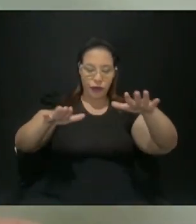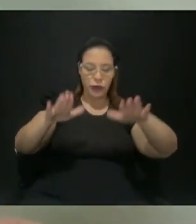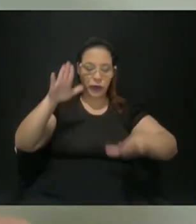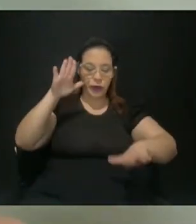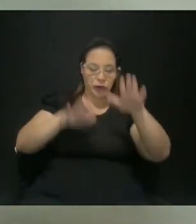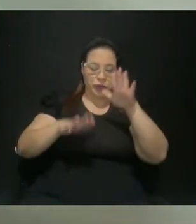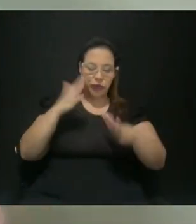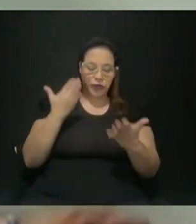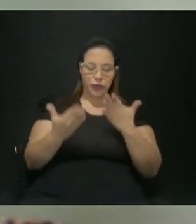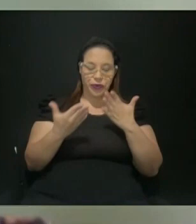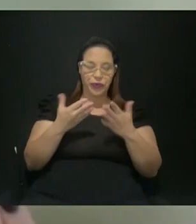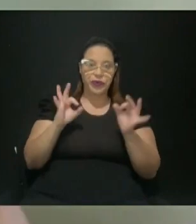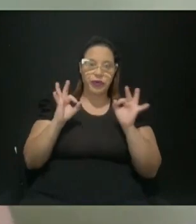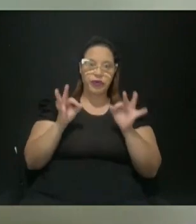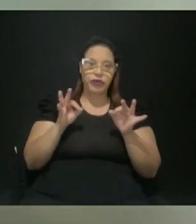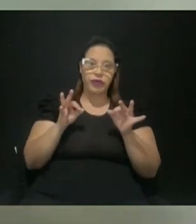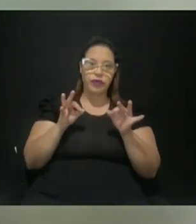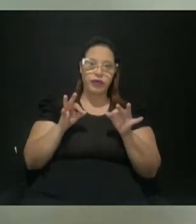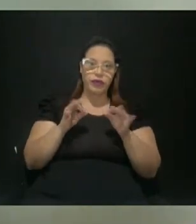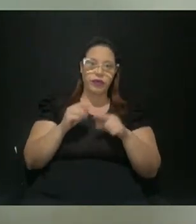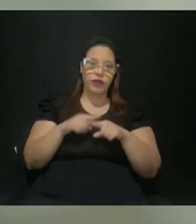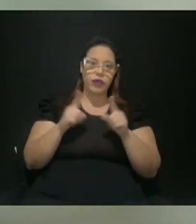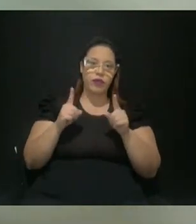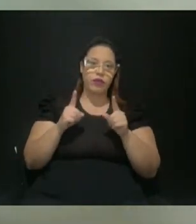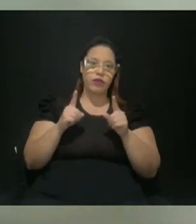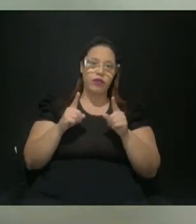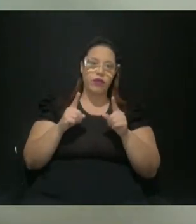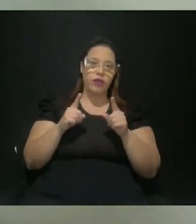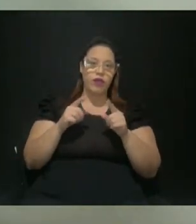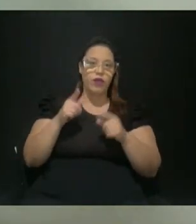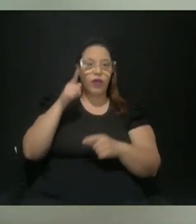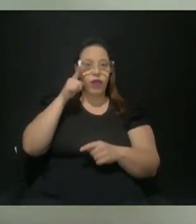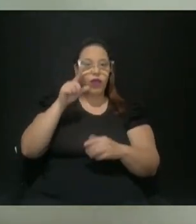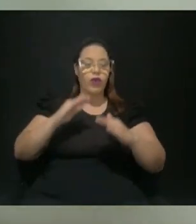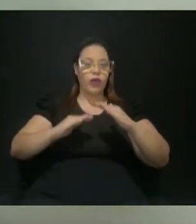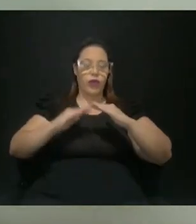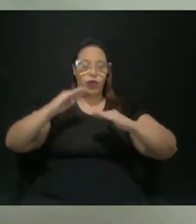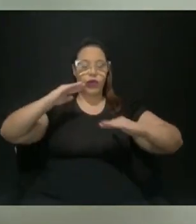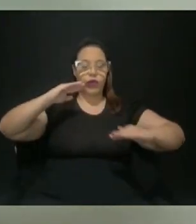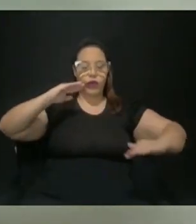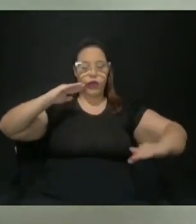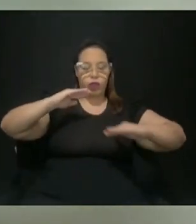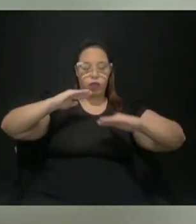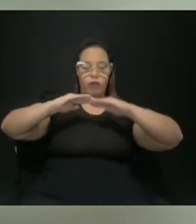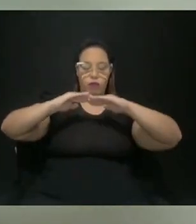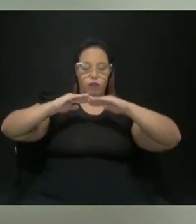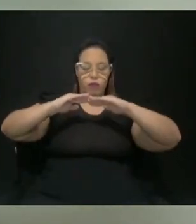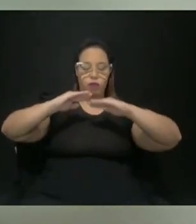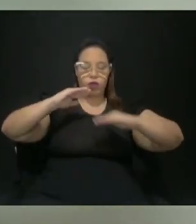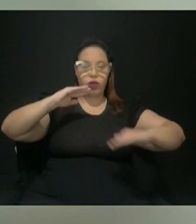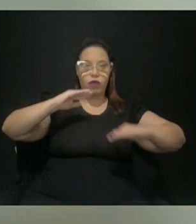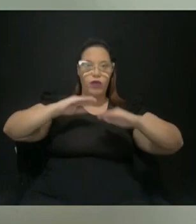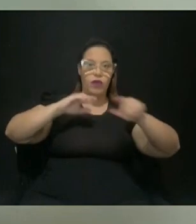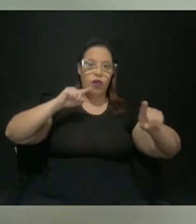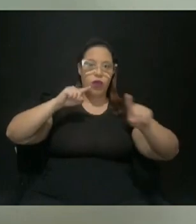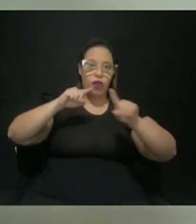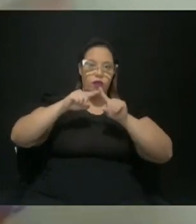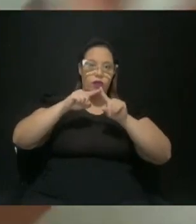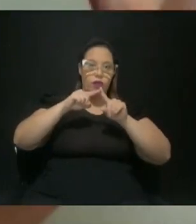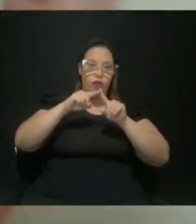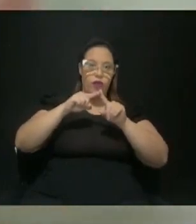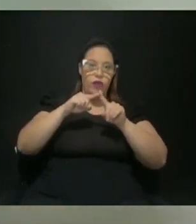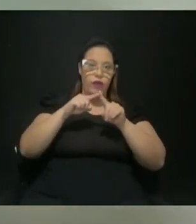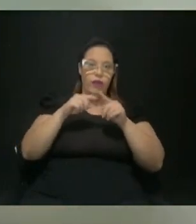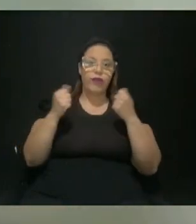não é mais viável para a gente conseguir manter, né, esses objetivos do Acordo de Paris. Então, é necessário